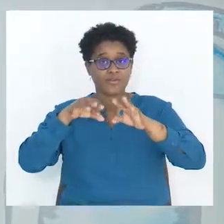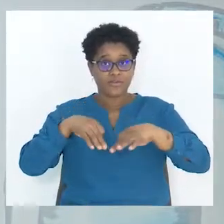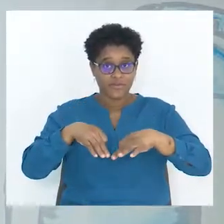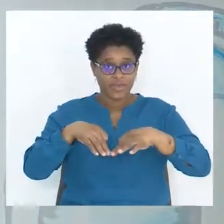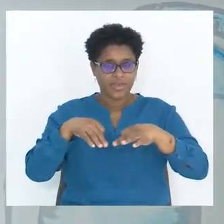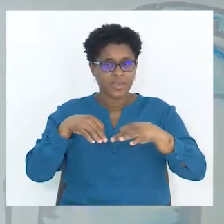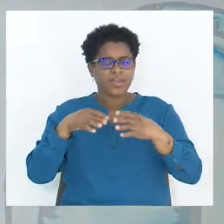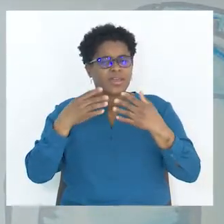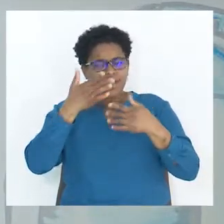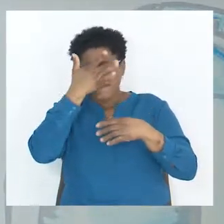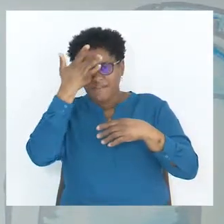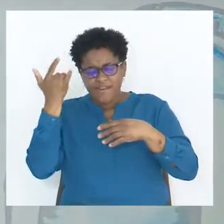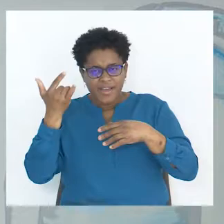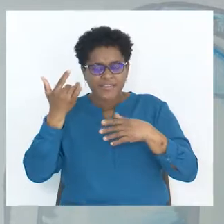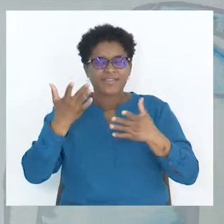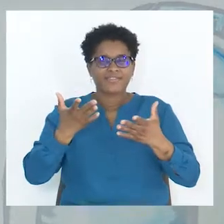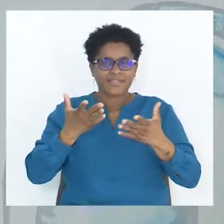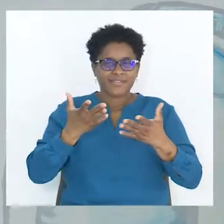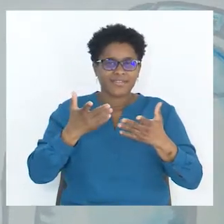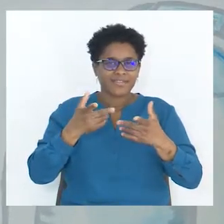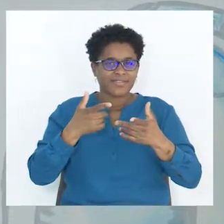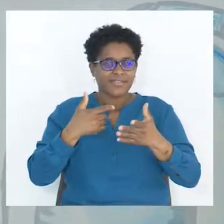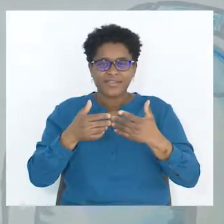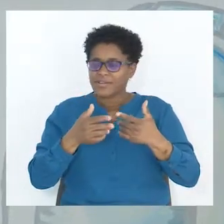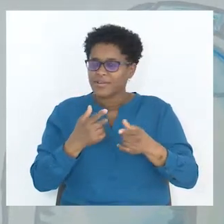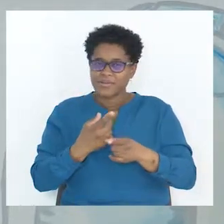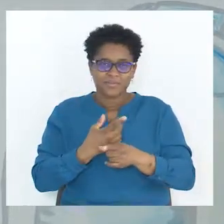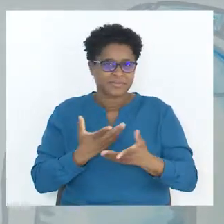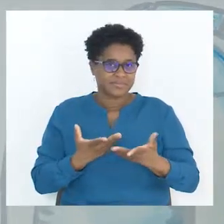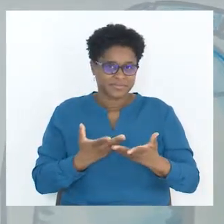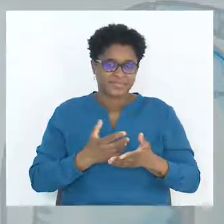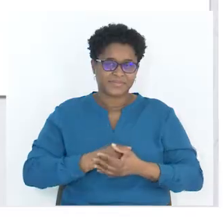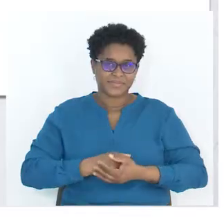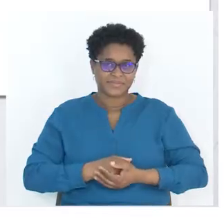fim é simples como um copo de água para beber.